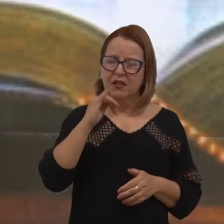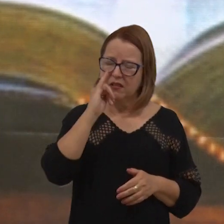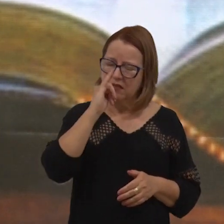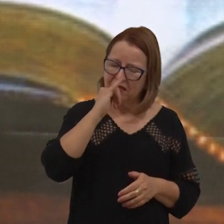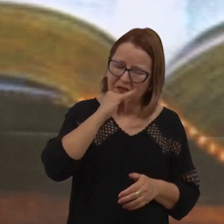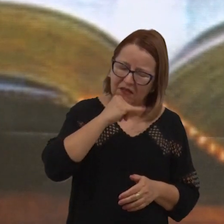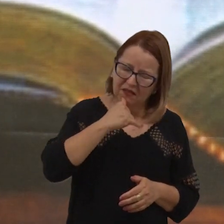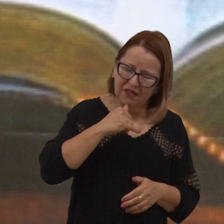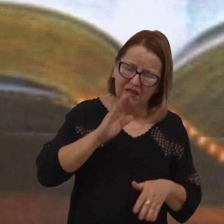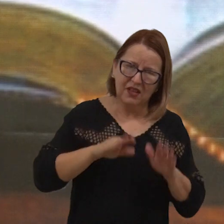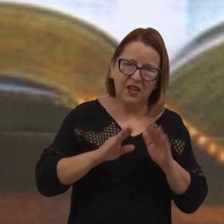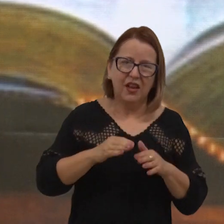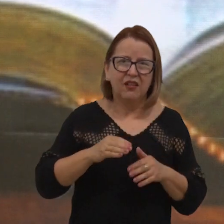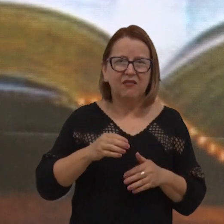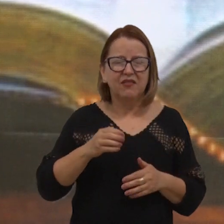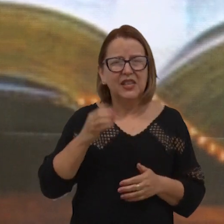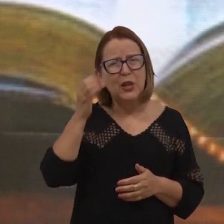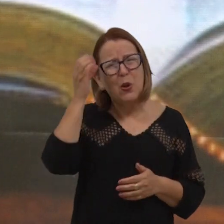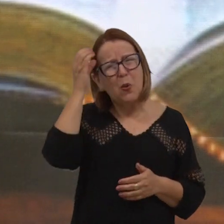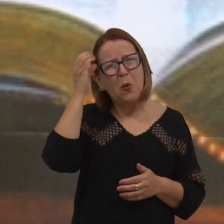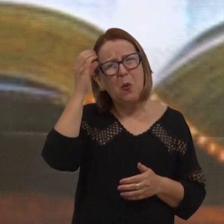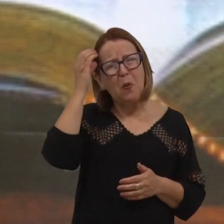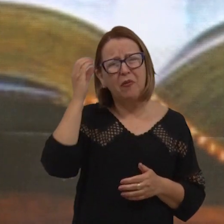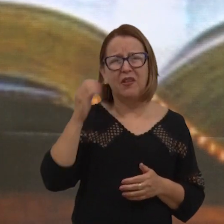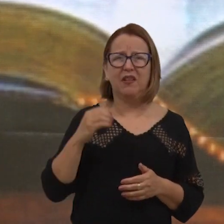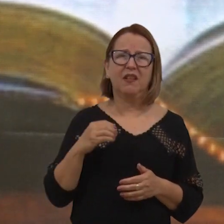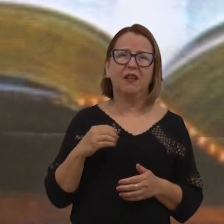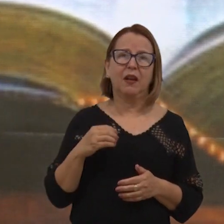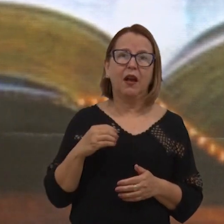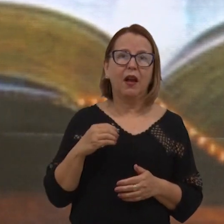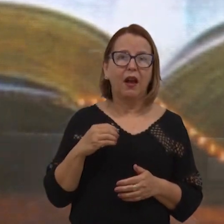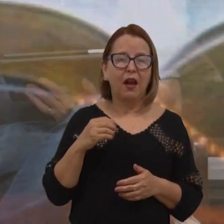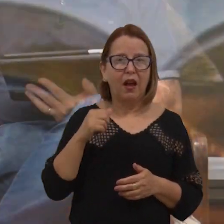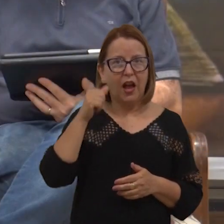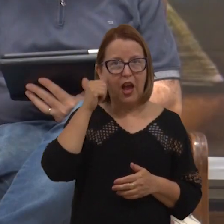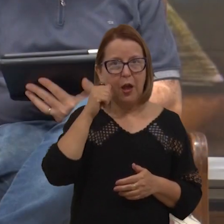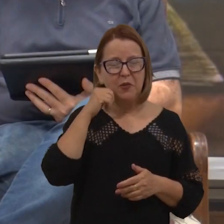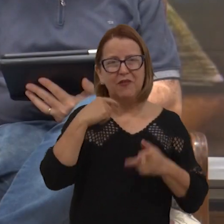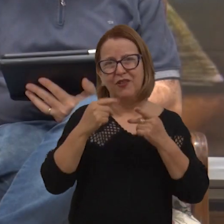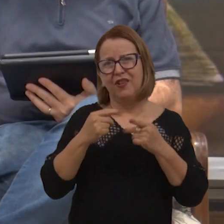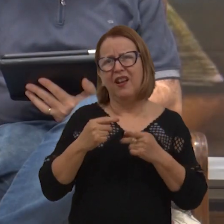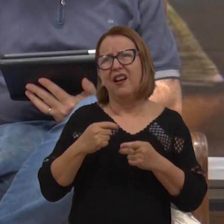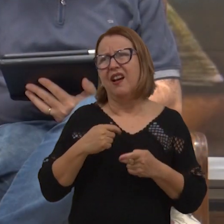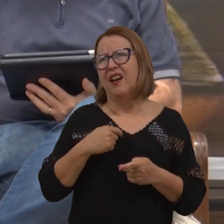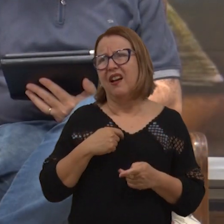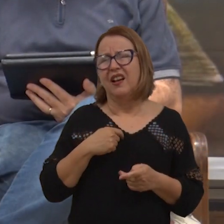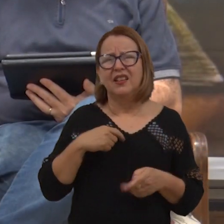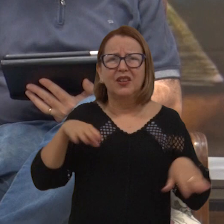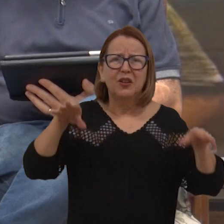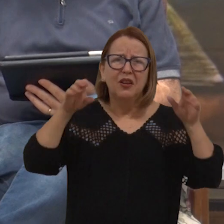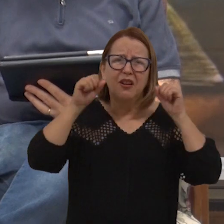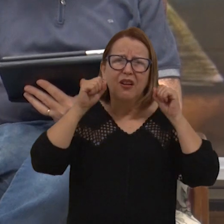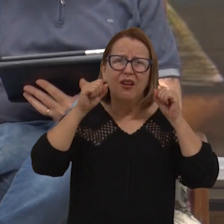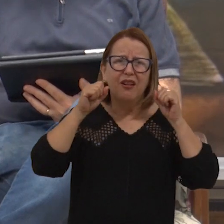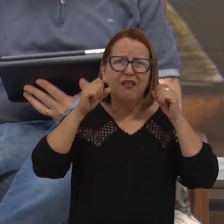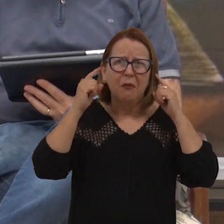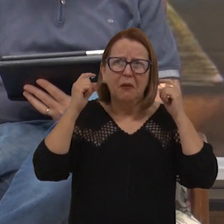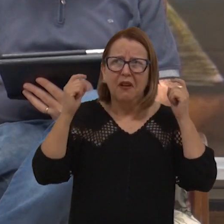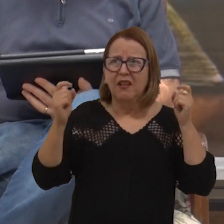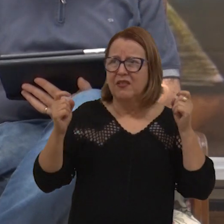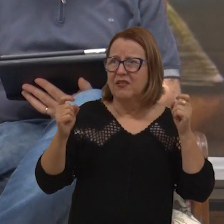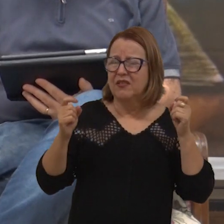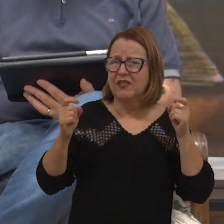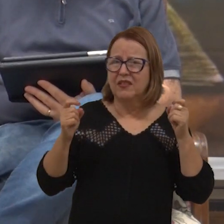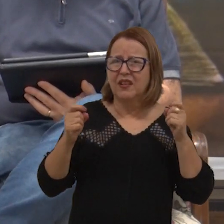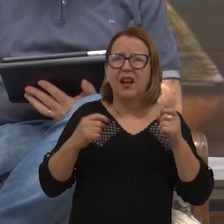a culpa. Eu estava conversando com a irmã, ela falando, pastor, eu escutei um barulho, eu poderia ter ido lá para ver. Eu falei, o que ia resolver você ter ido lá, meu